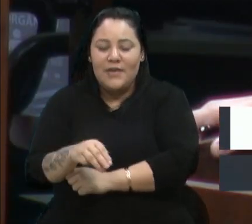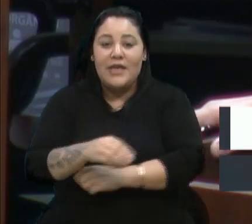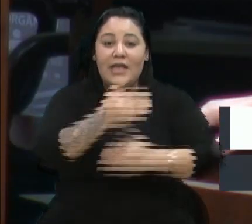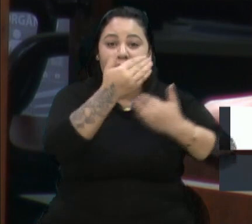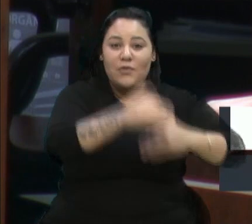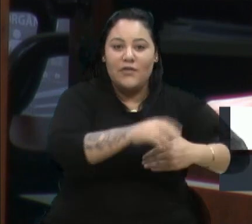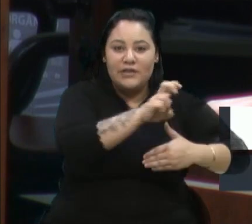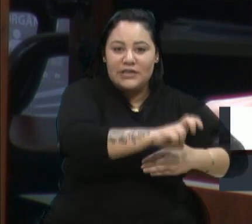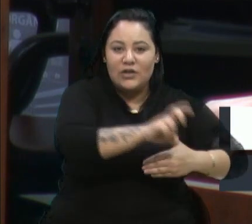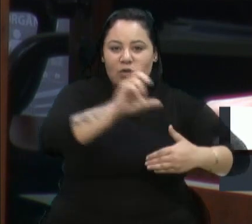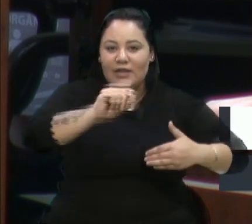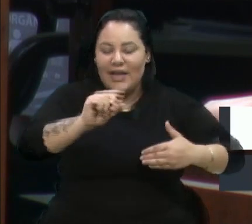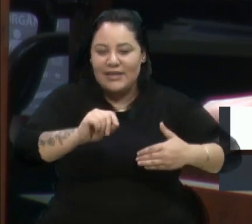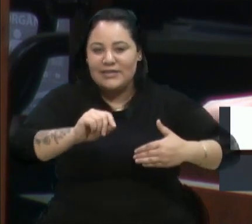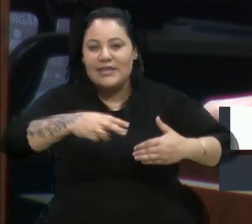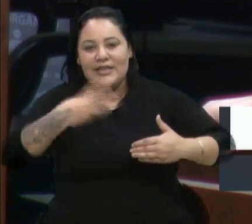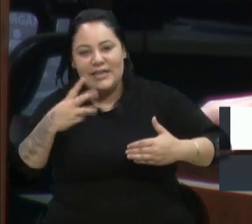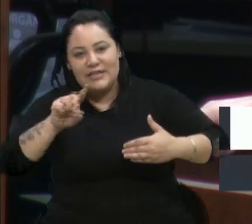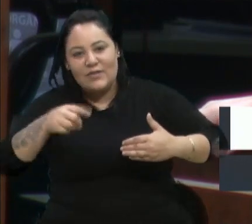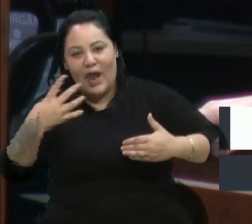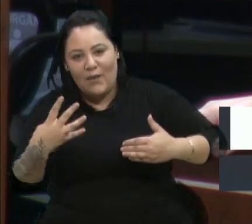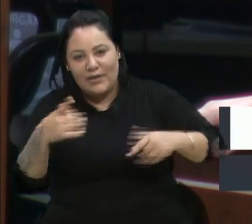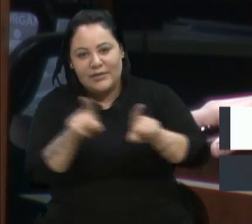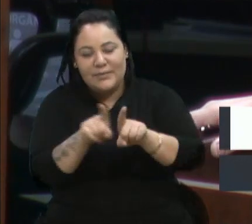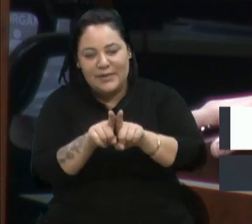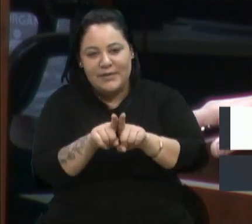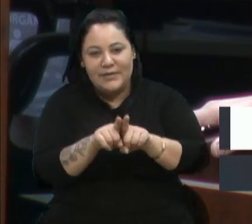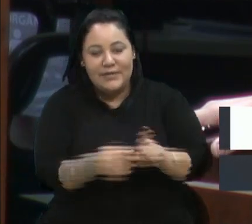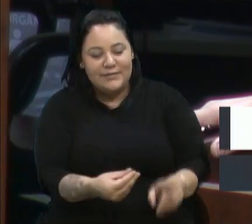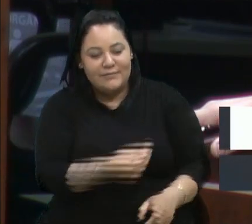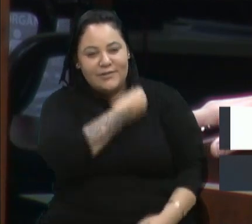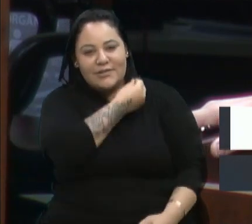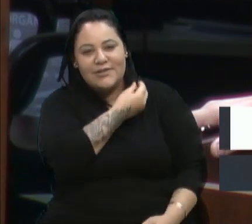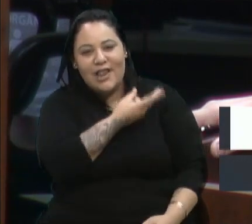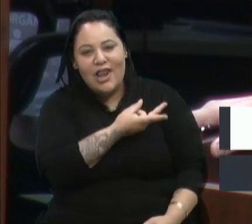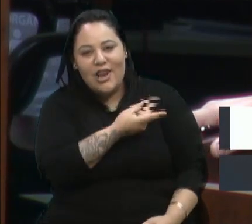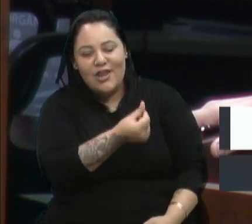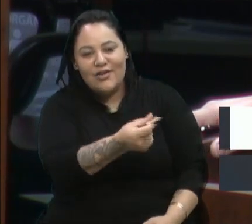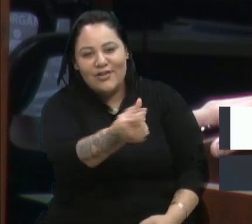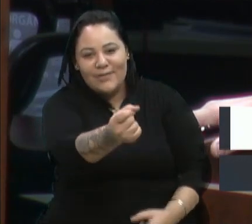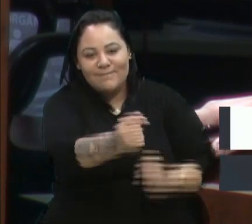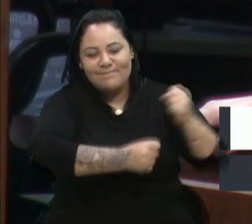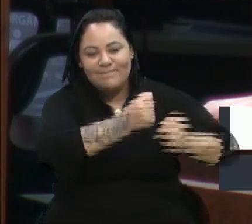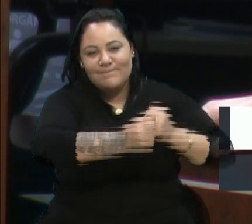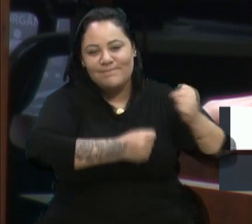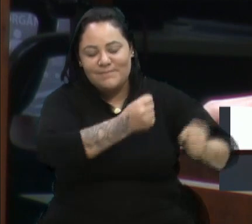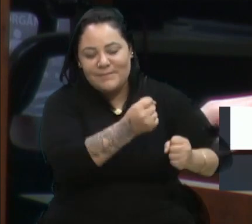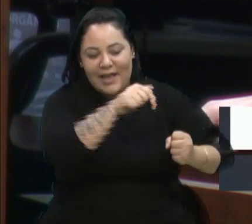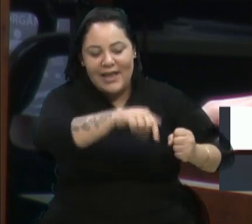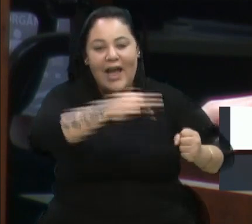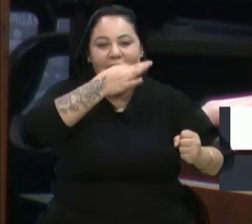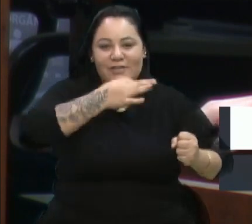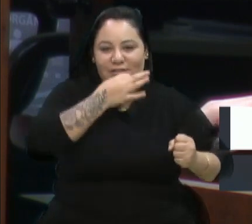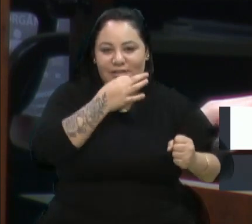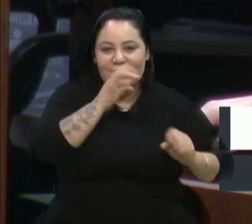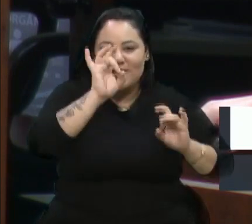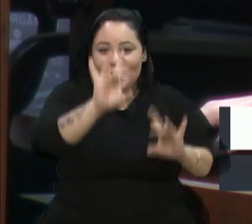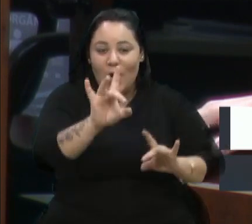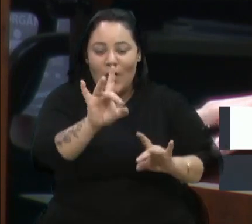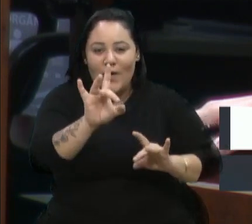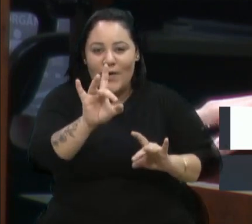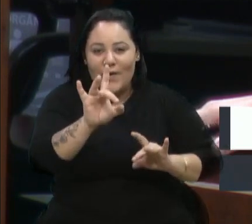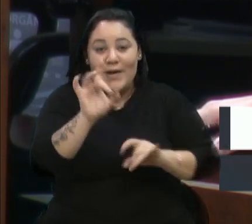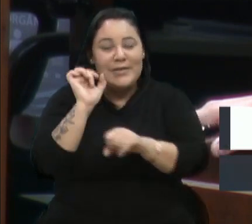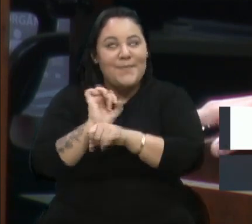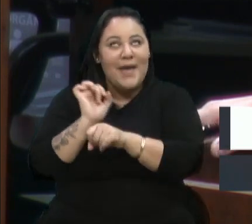e 3,4. Então, vida longa a meia maratona de Caxias do Sul e só aguardando agora